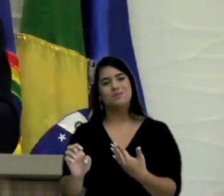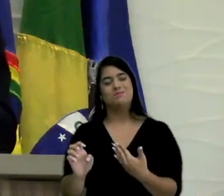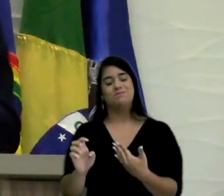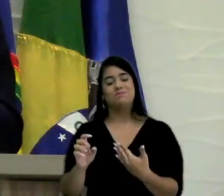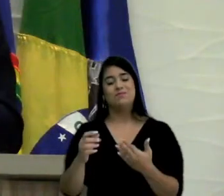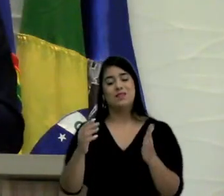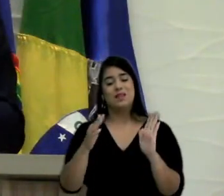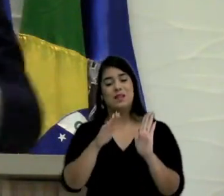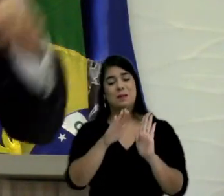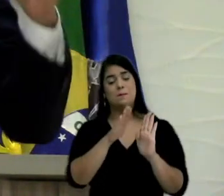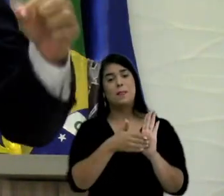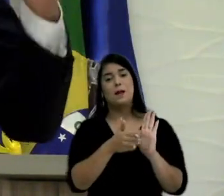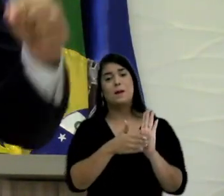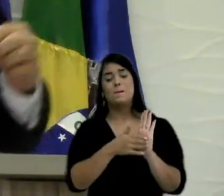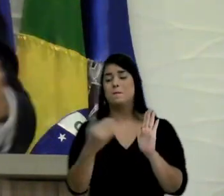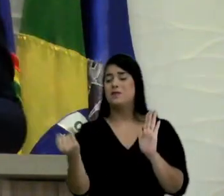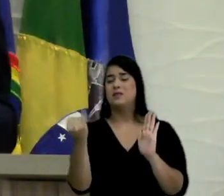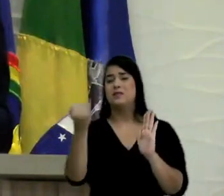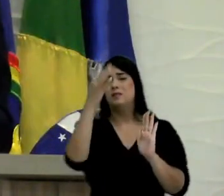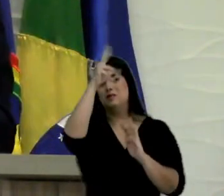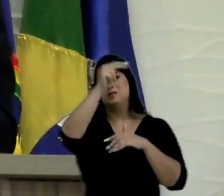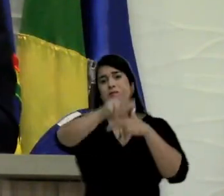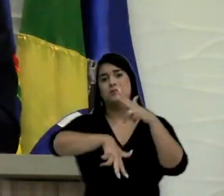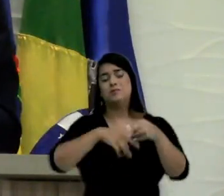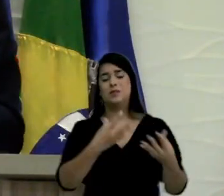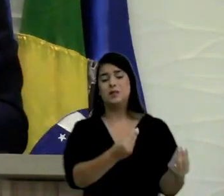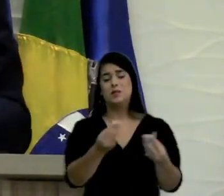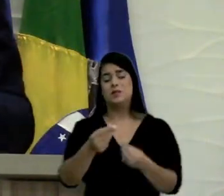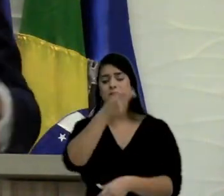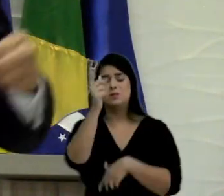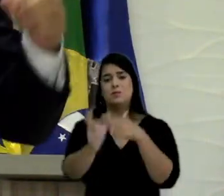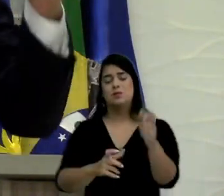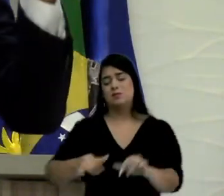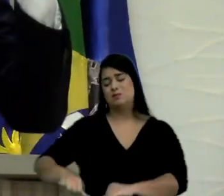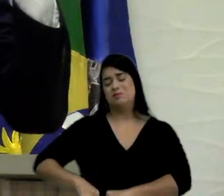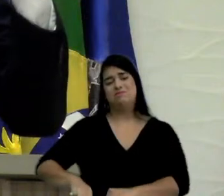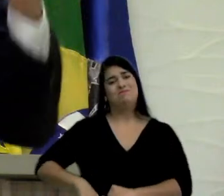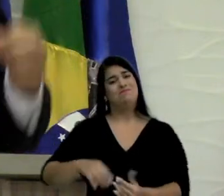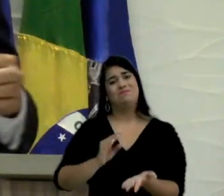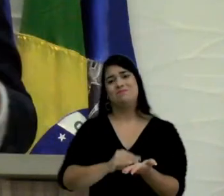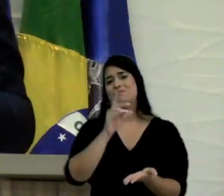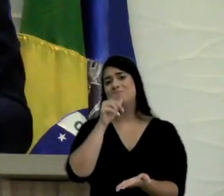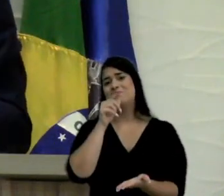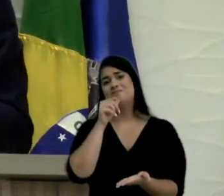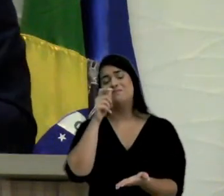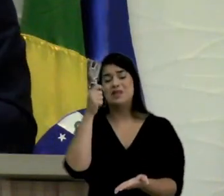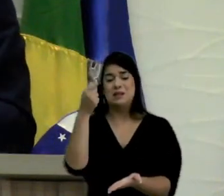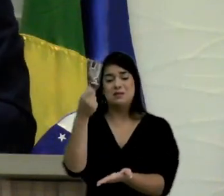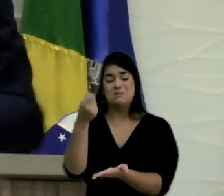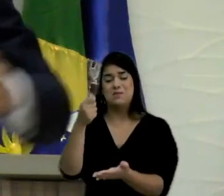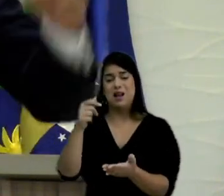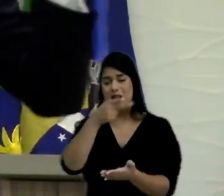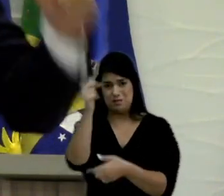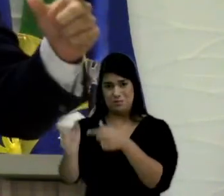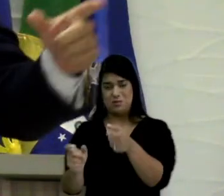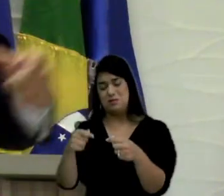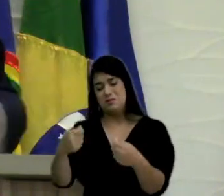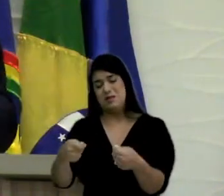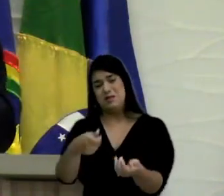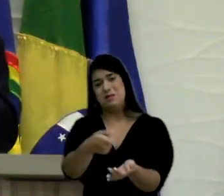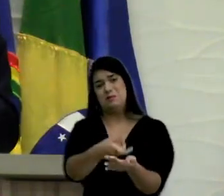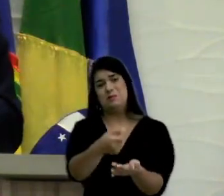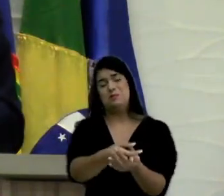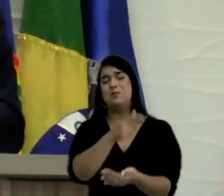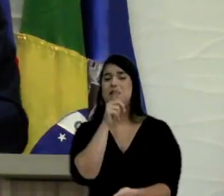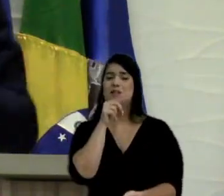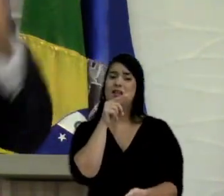importante para são bent são muitas pessoas sofrendo com a falta de água tendo que tirar dinheiro das suas obrigações para estar comprando água e até para comprar água tá